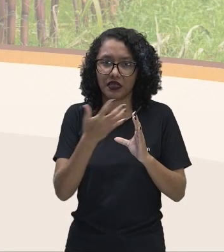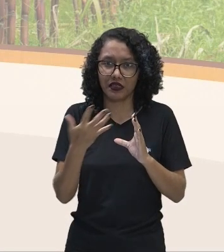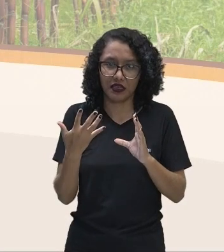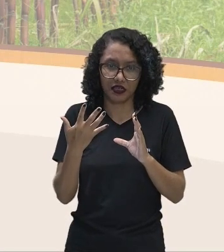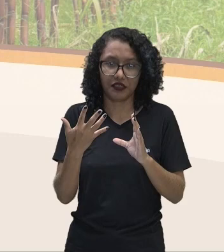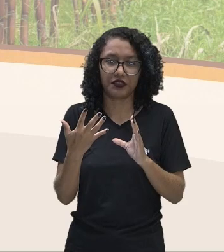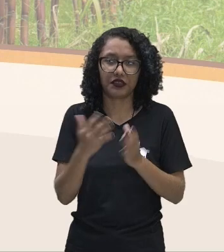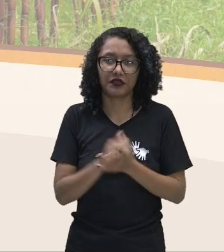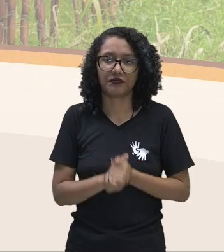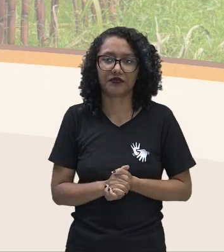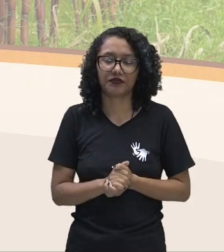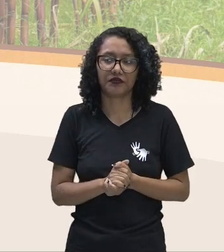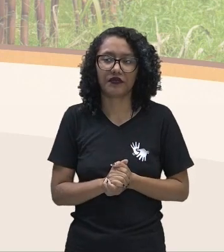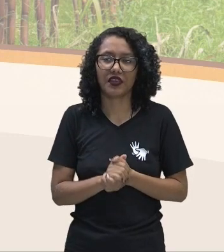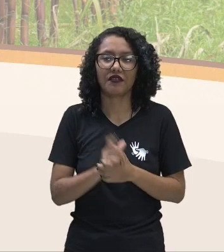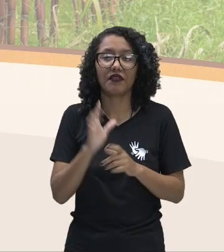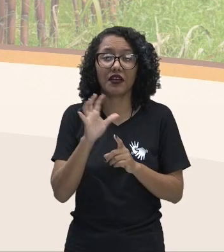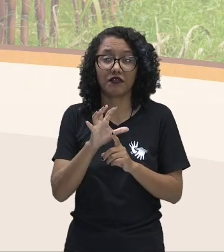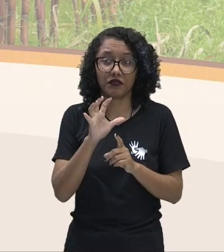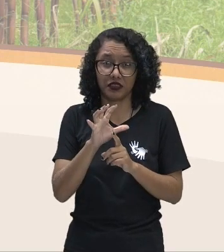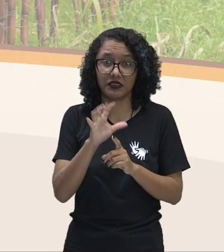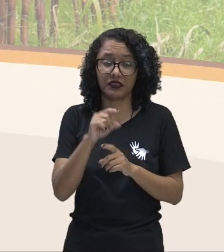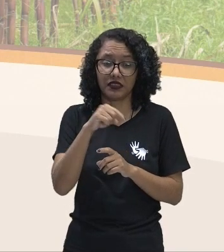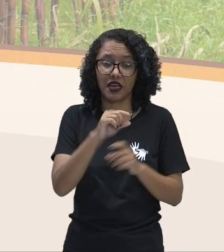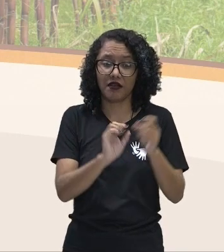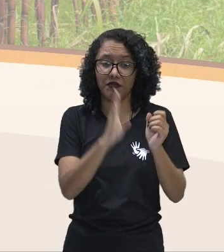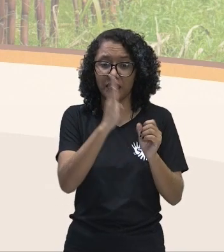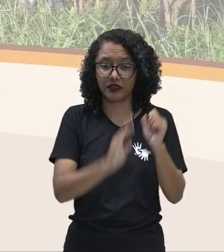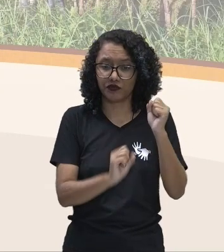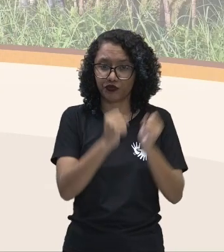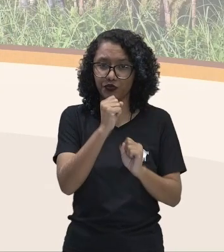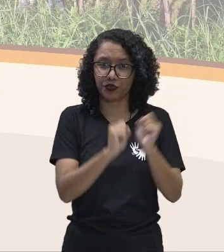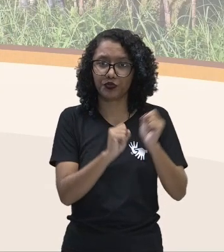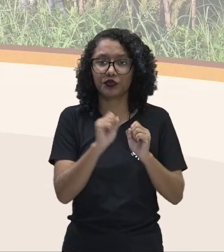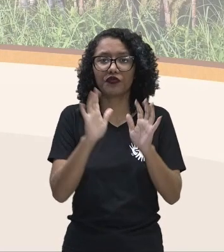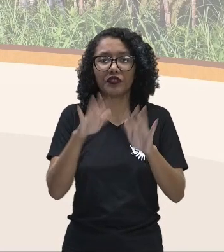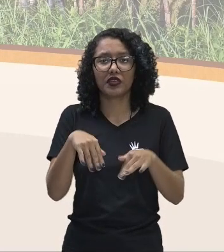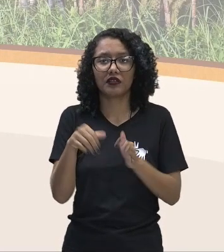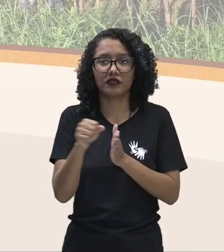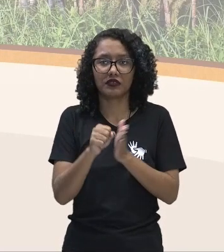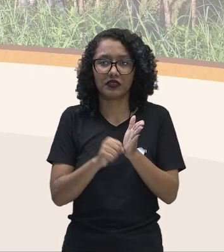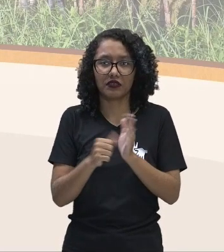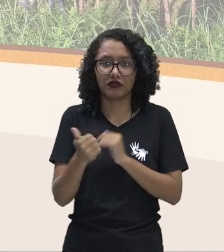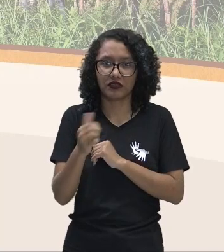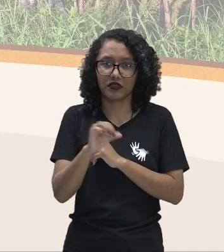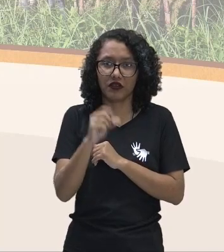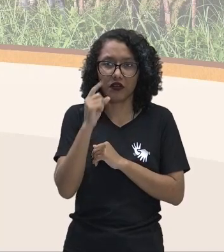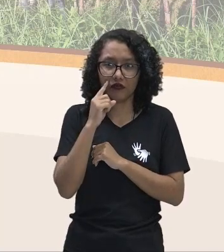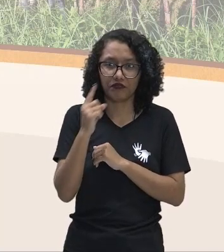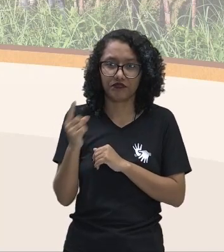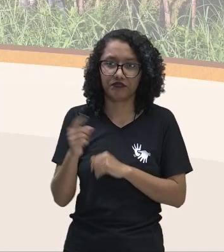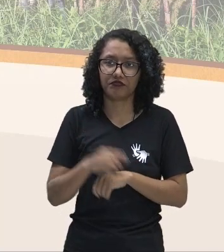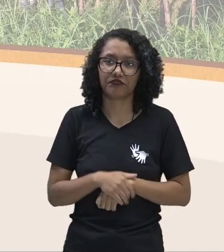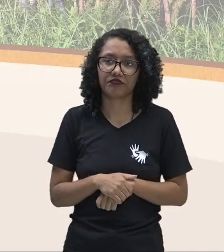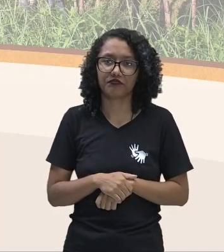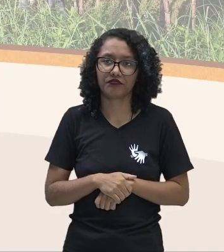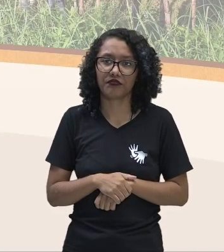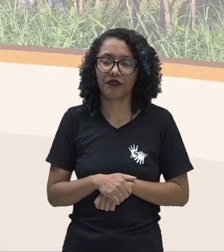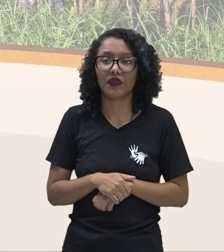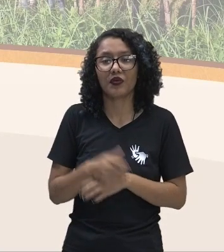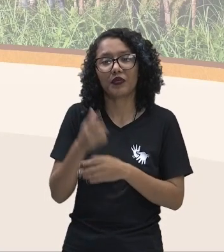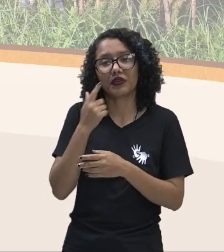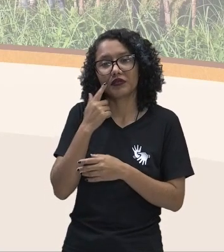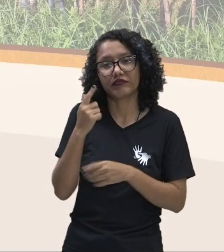vai influenciar essa indústria brasileira no final do século XIX. Observem que aqui ao meu lado, nós temos aqui a plantação